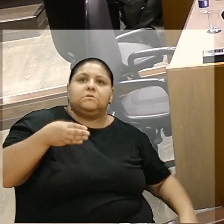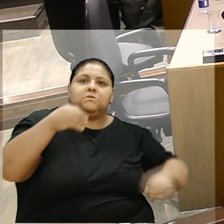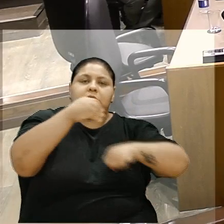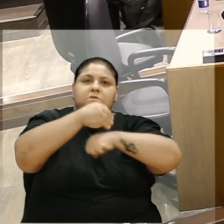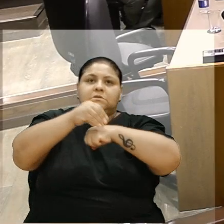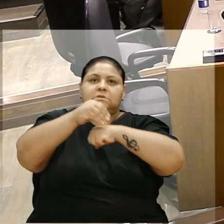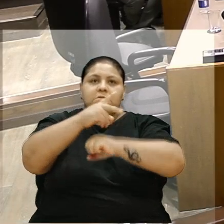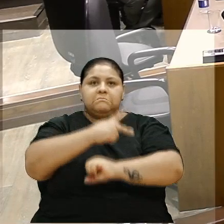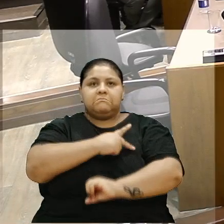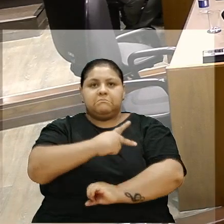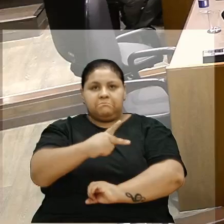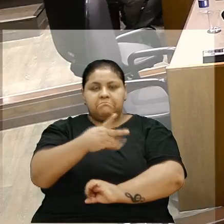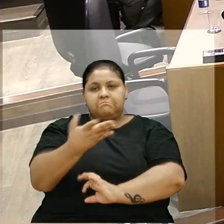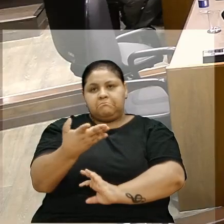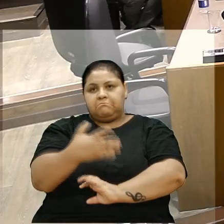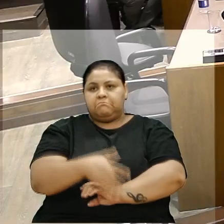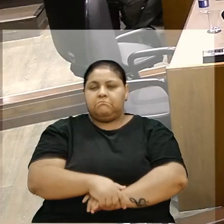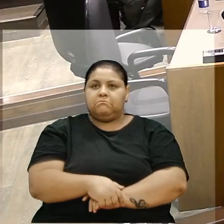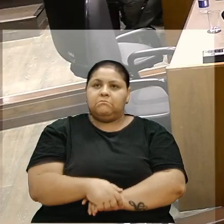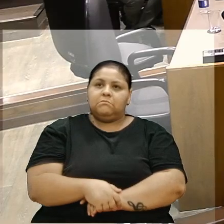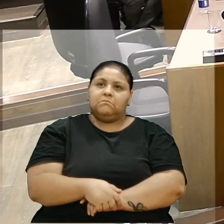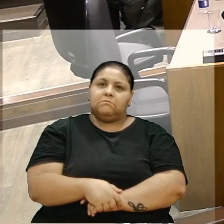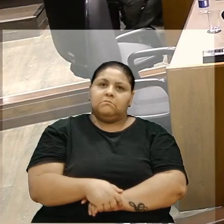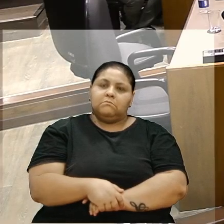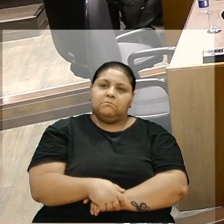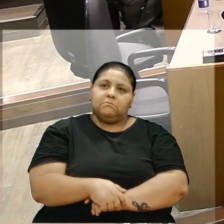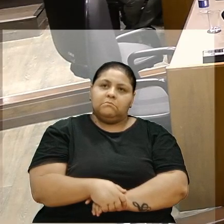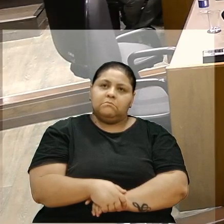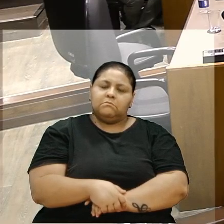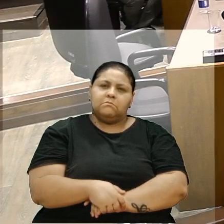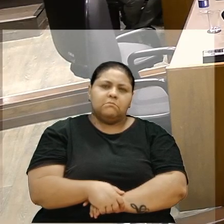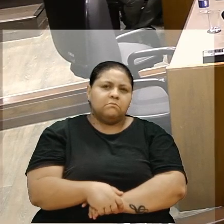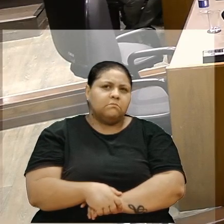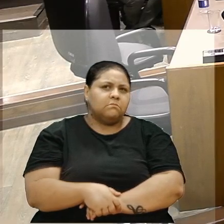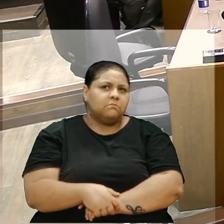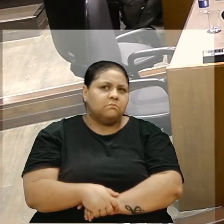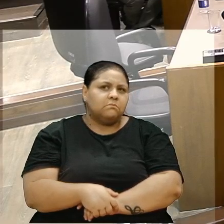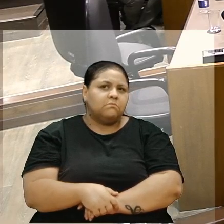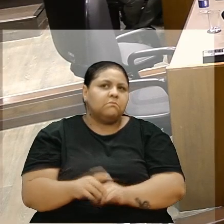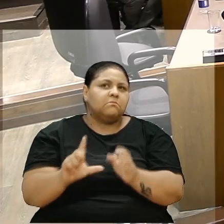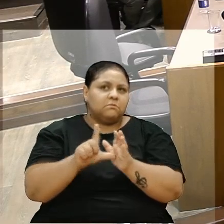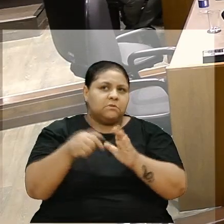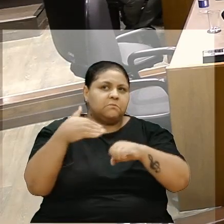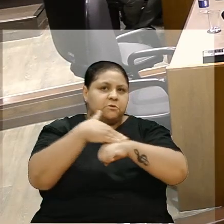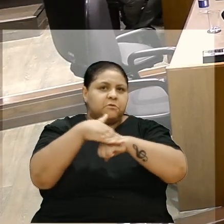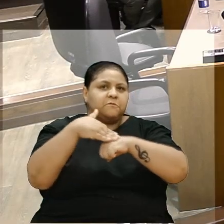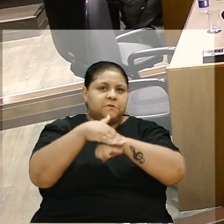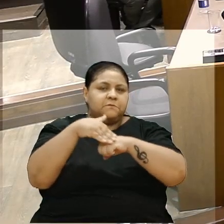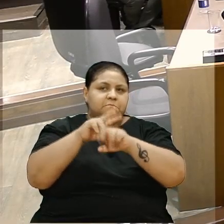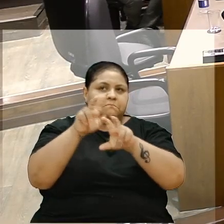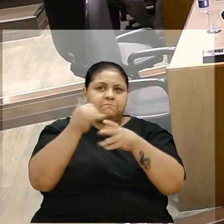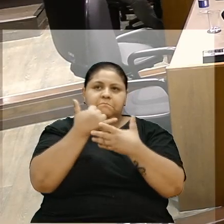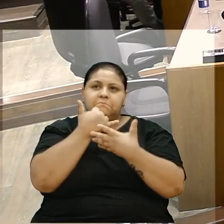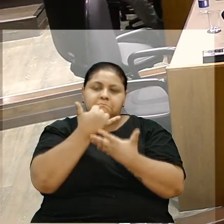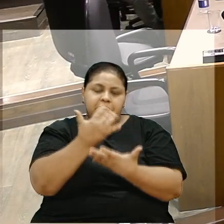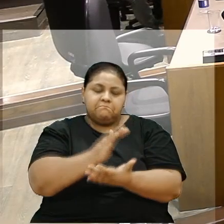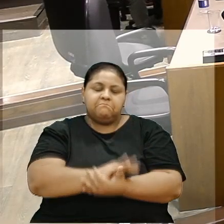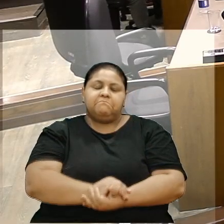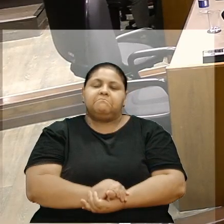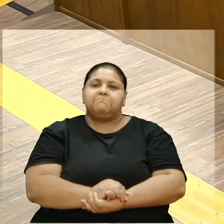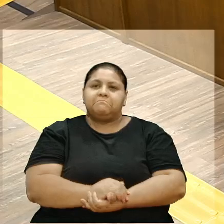pouco. Ali, Claro, dependendo... se estiver disponível, já podemos deixar alinhar na... Com certeza, depois dialogamos sobre isso. Desculpa. Perfeito. Não, obrigado,